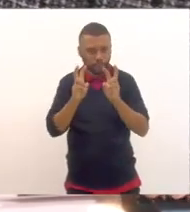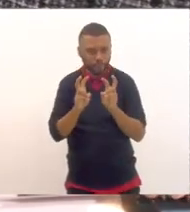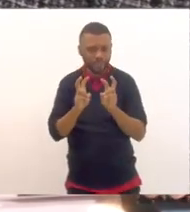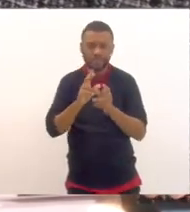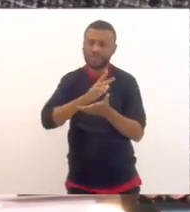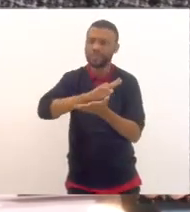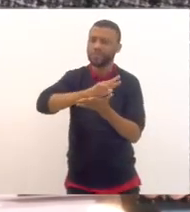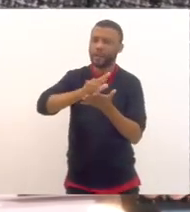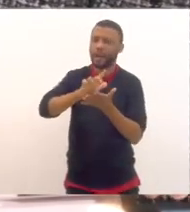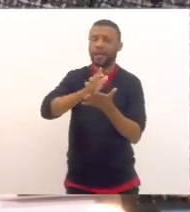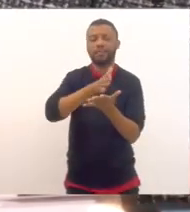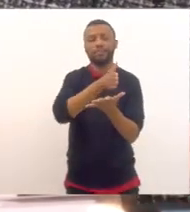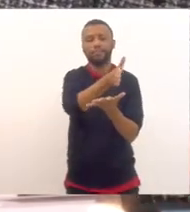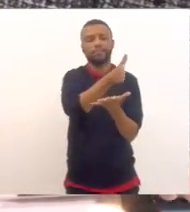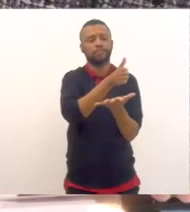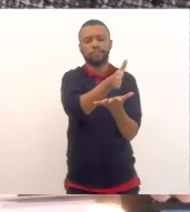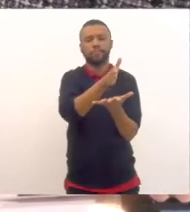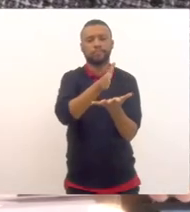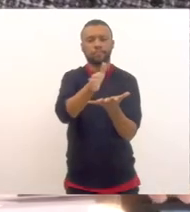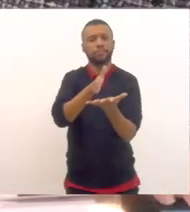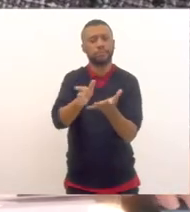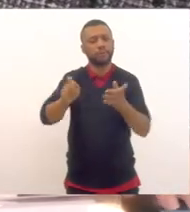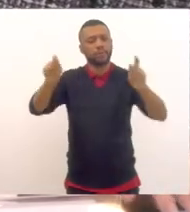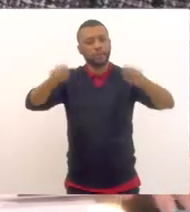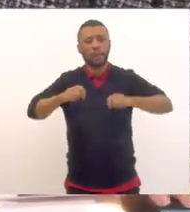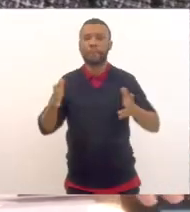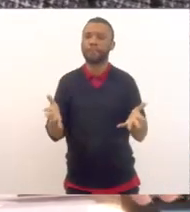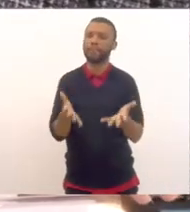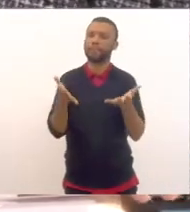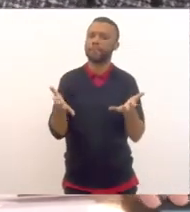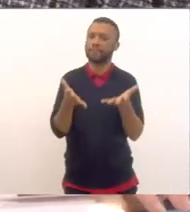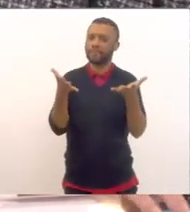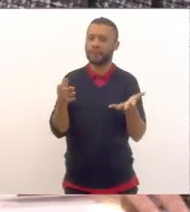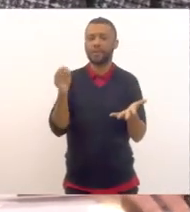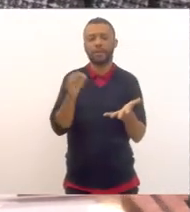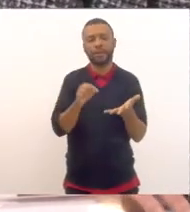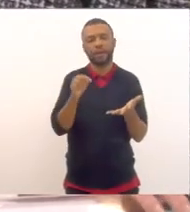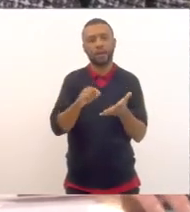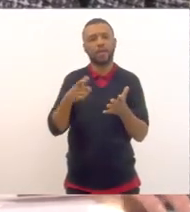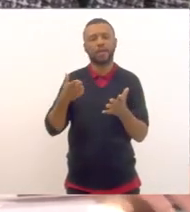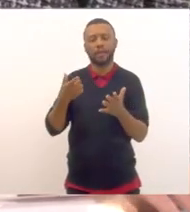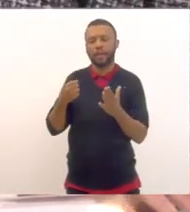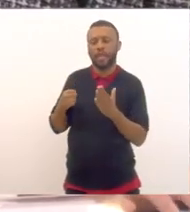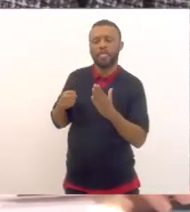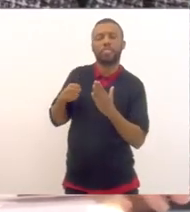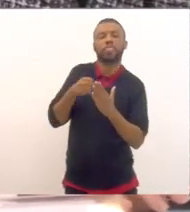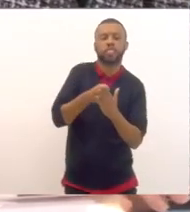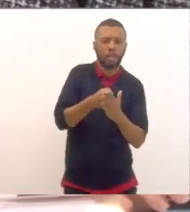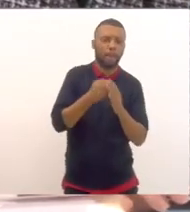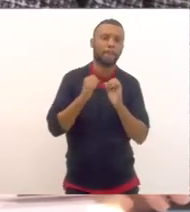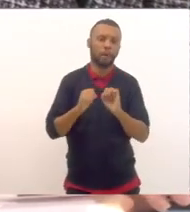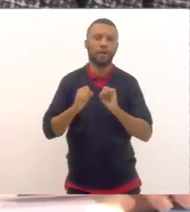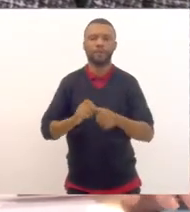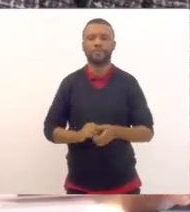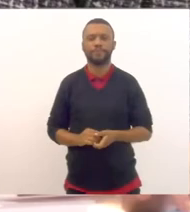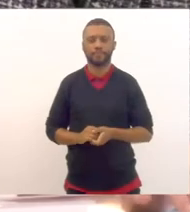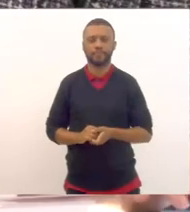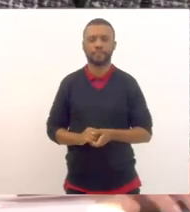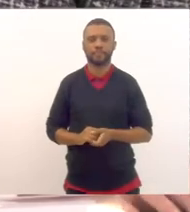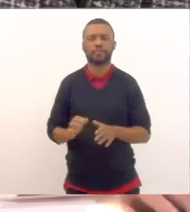várias Vertentes que podem promover é esses acidentes E aí